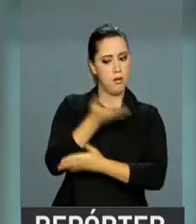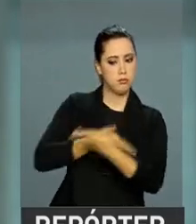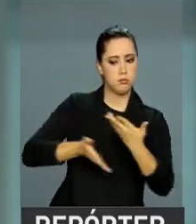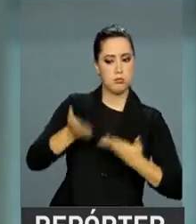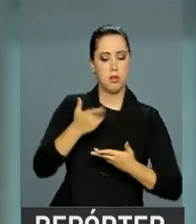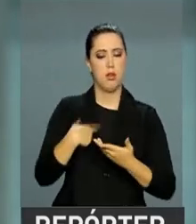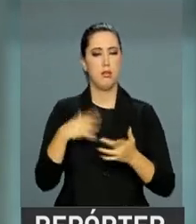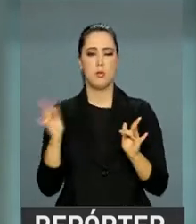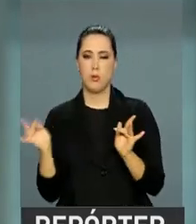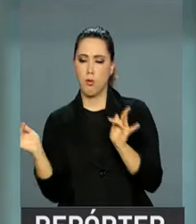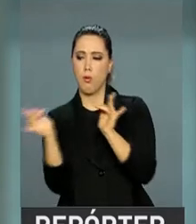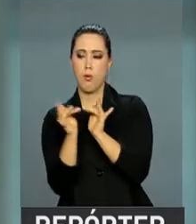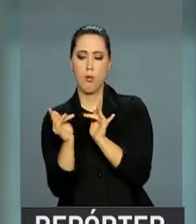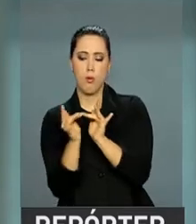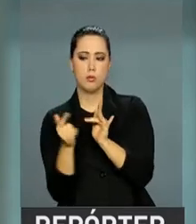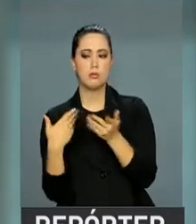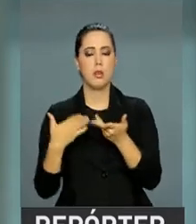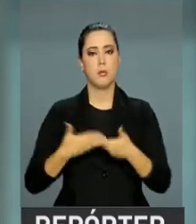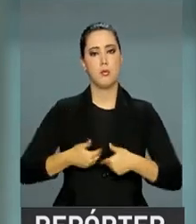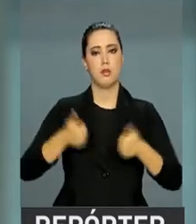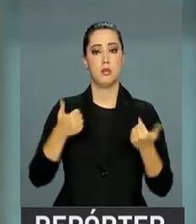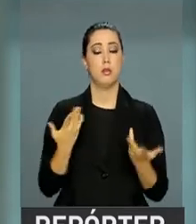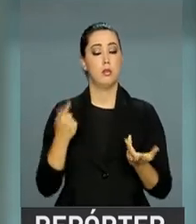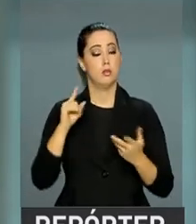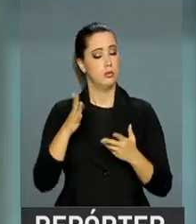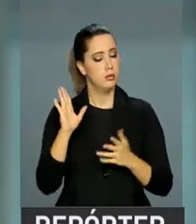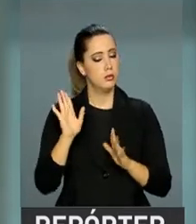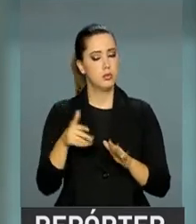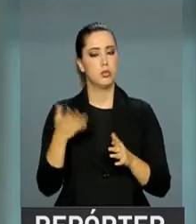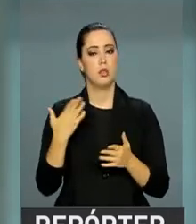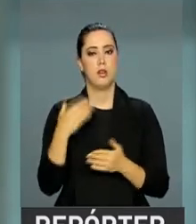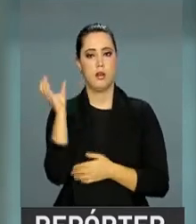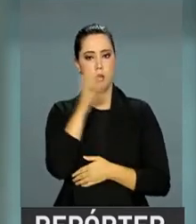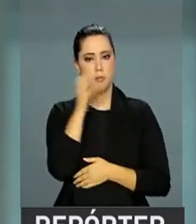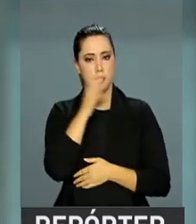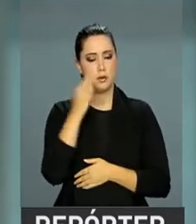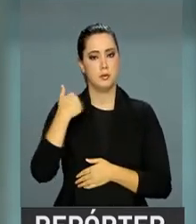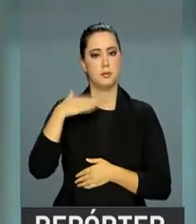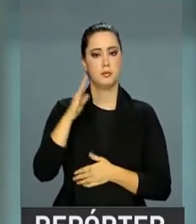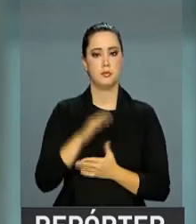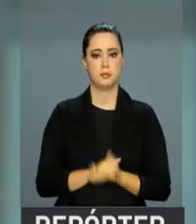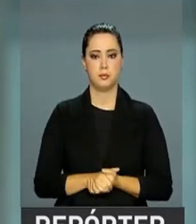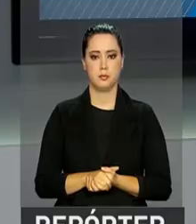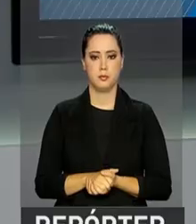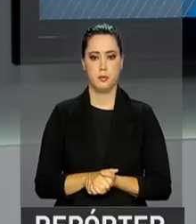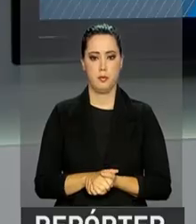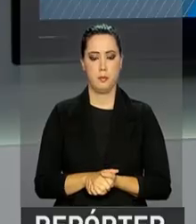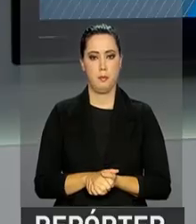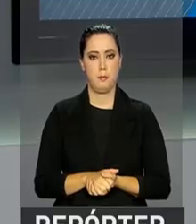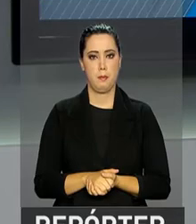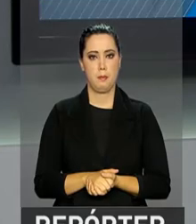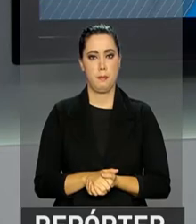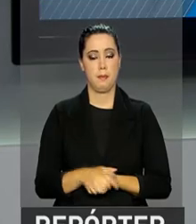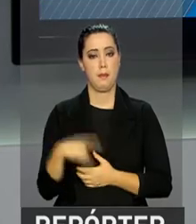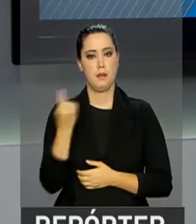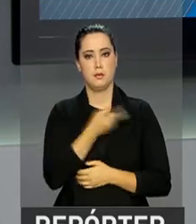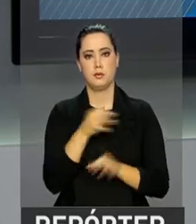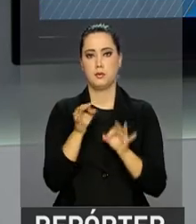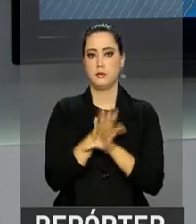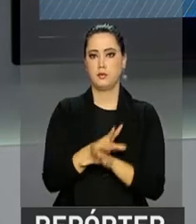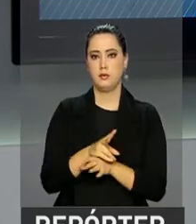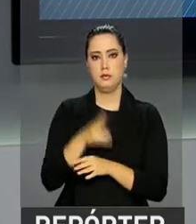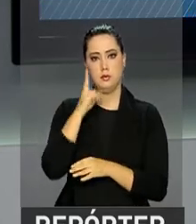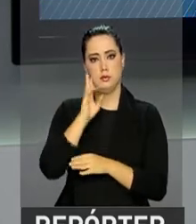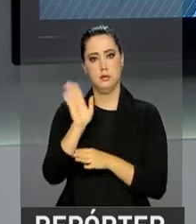conseguimos diminuir o número de ações e o número de recursos e aí a justiça funciona mais rápida. Nós ficamos por